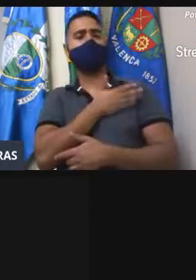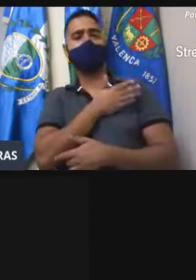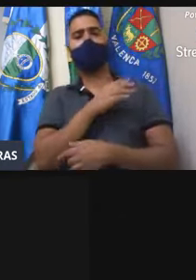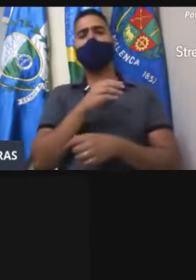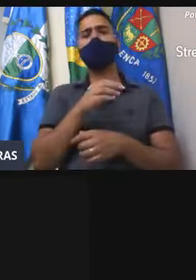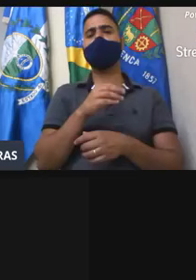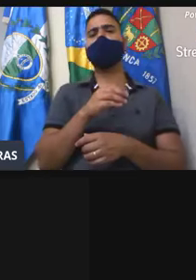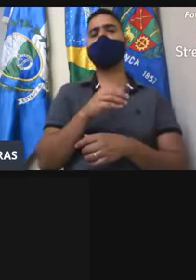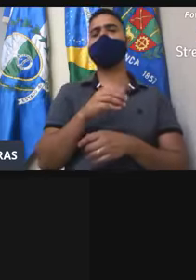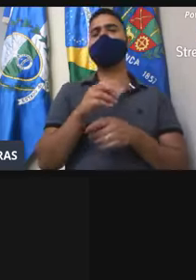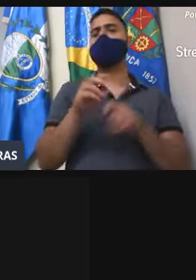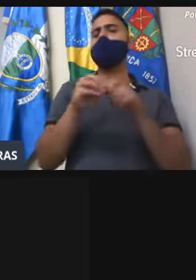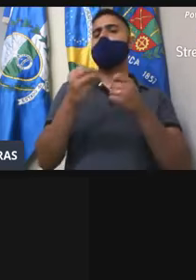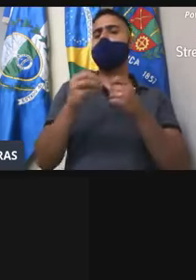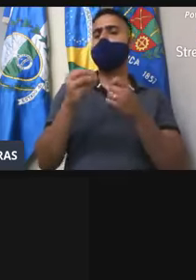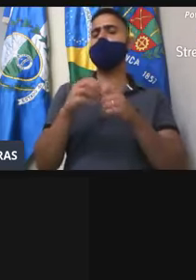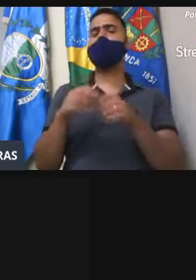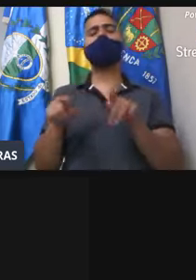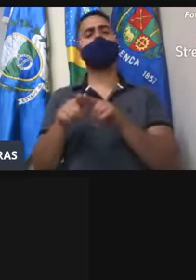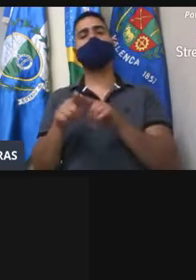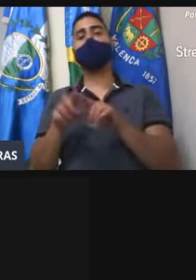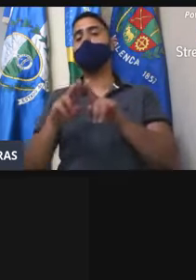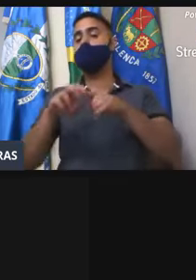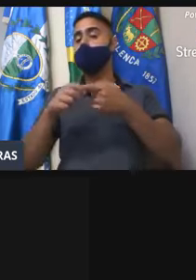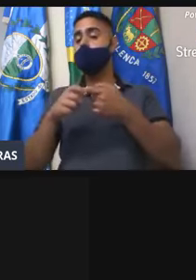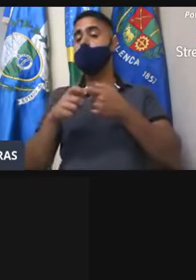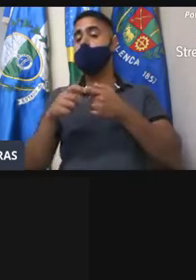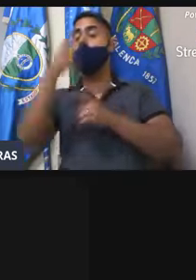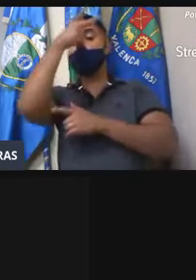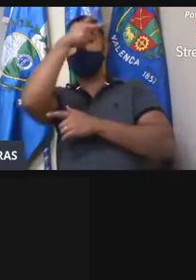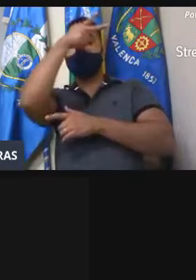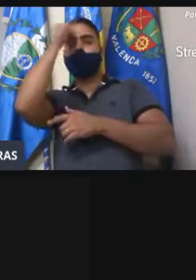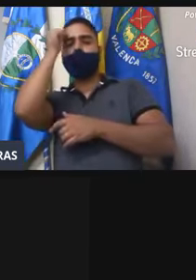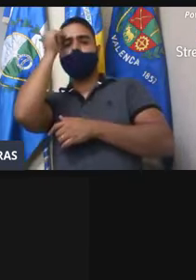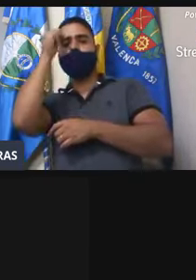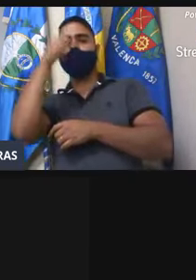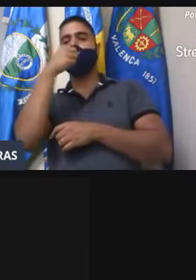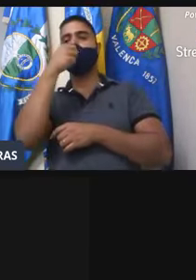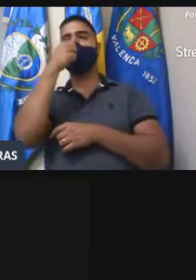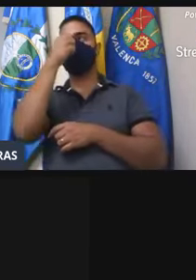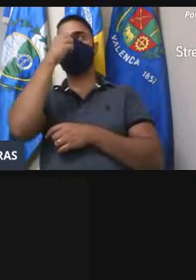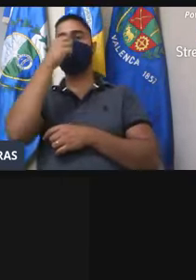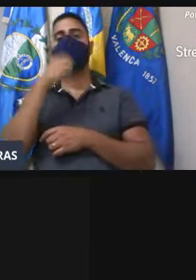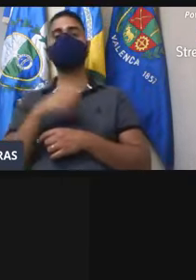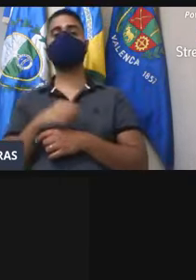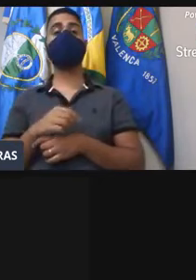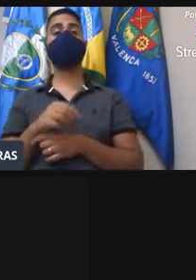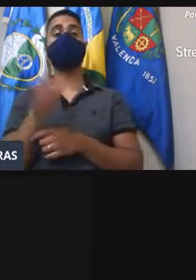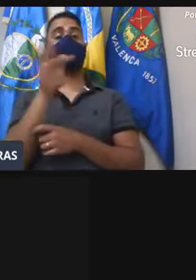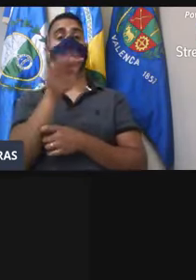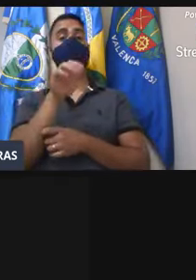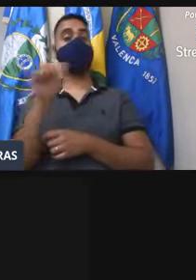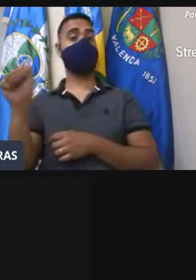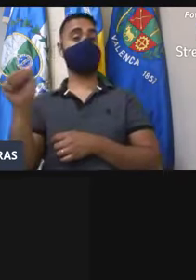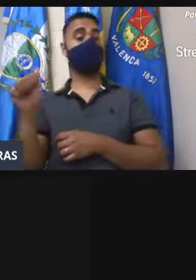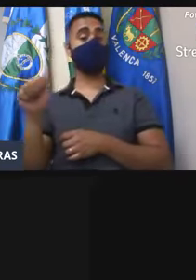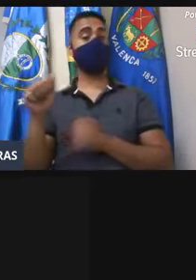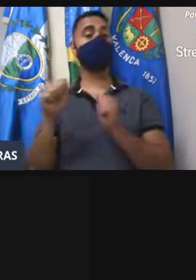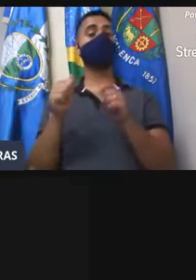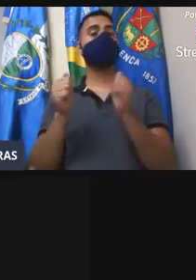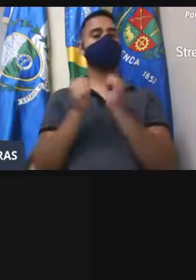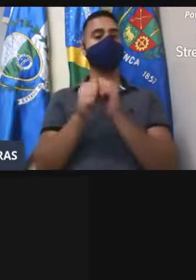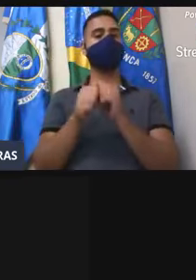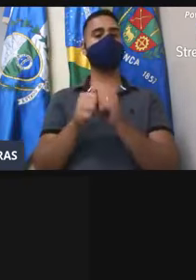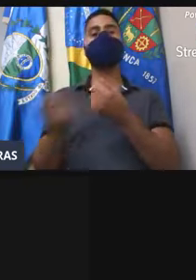ortopédicas. Portanto, de uma maneira muito arrojada, a Prefeitura, através de seu prestador de serviço, que é a Fundação Educacional Dom Aderco